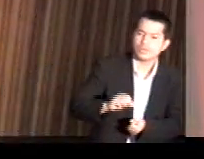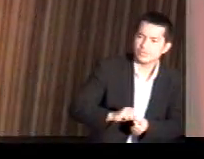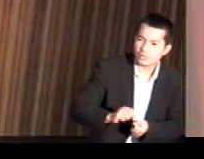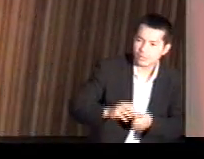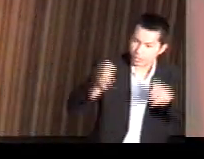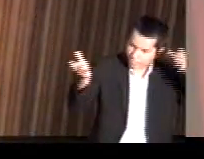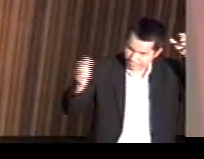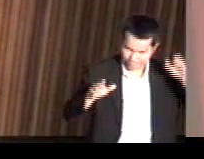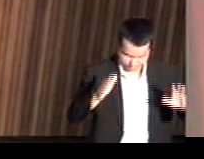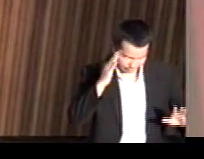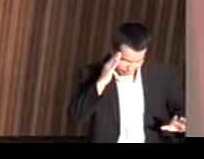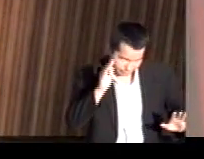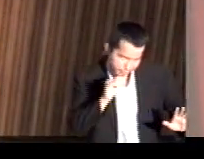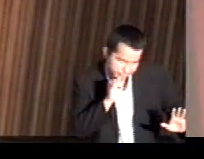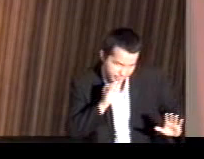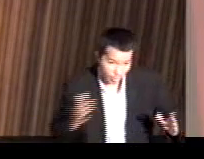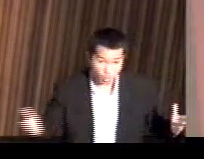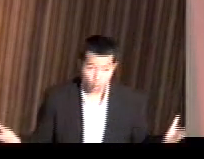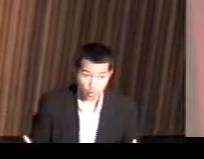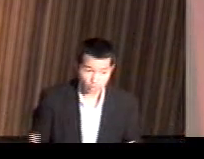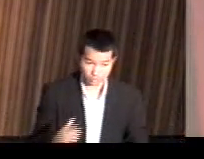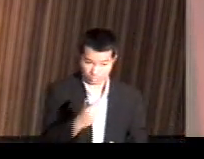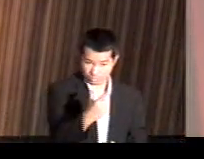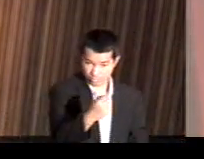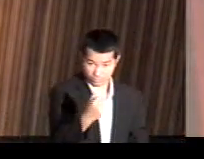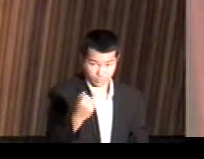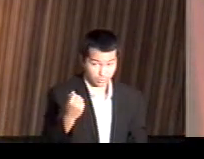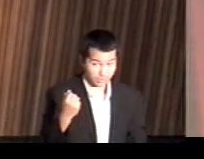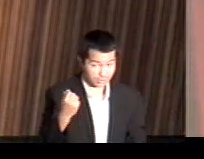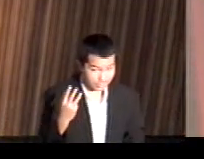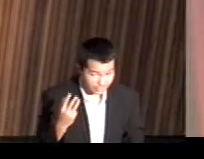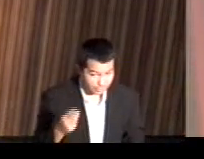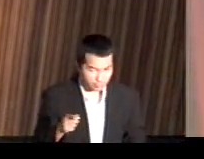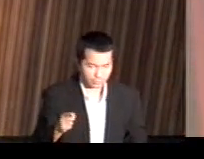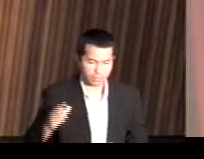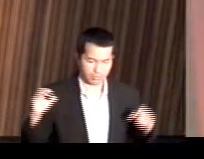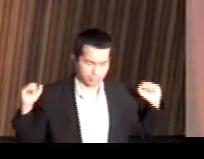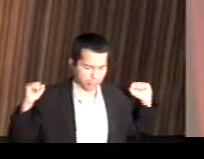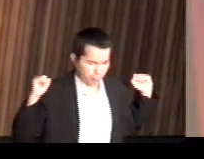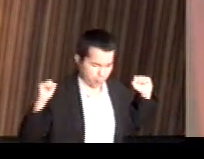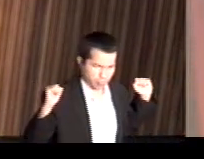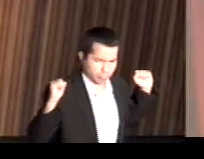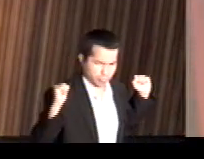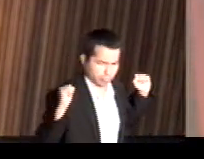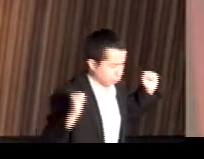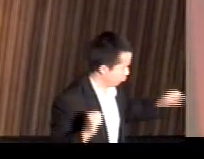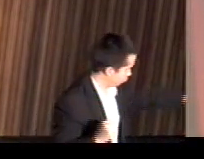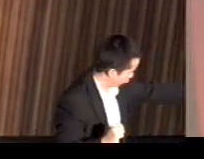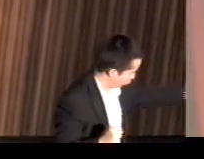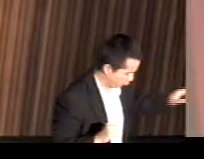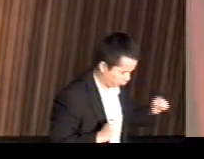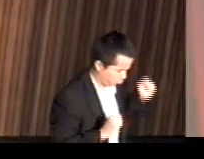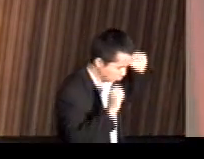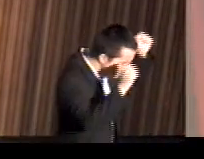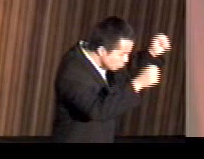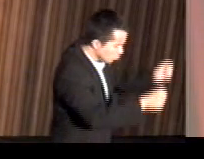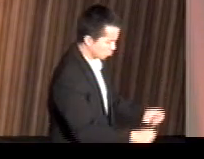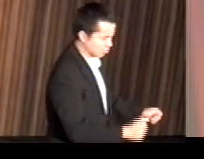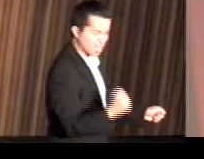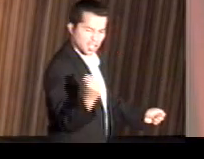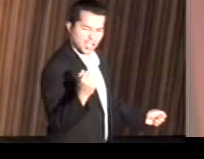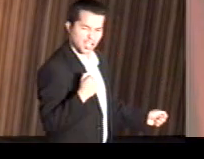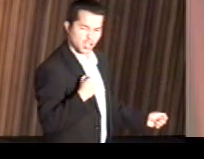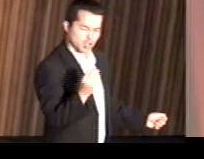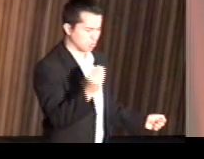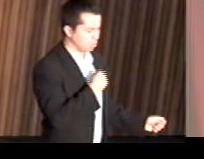Imagina você no culto, vem aqui para adorar a Deus, bota a mão na cabeça da ovelhinha e diz: sou pecador. Aí vem o